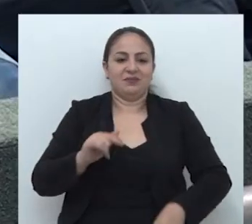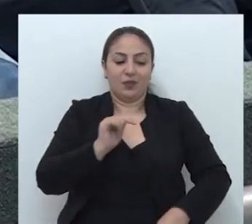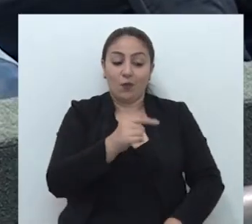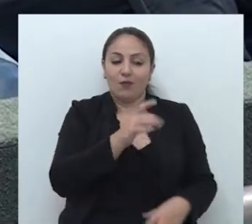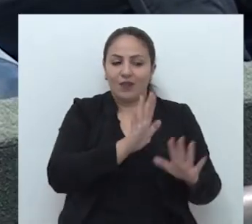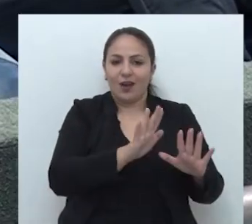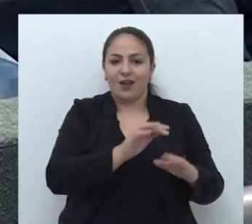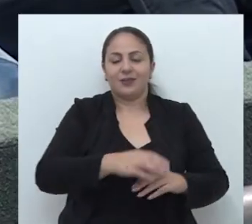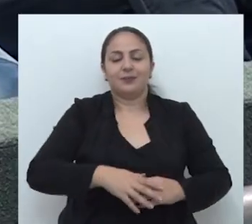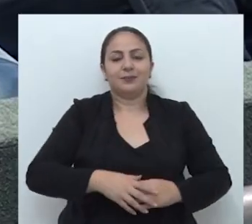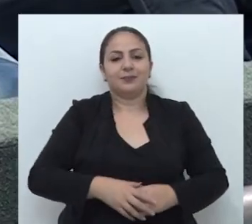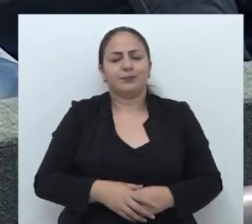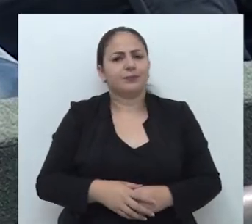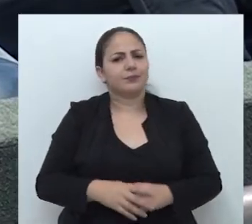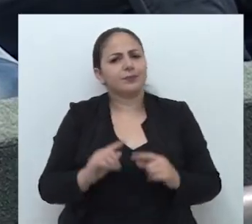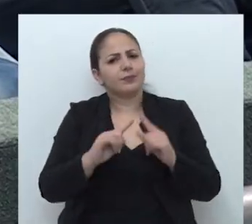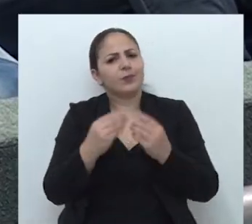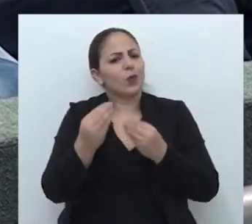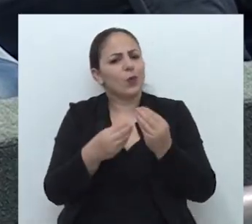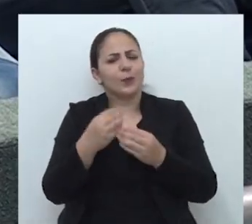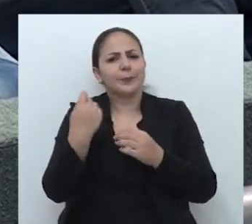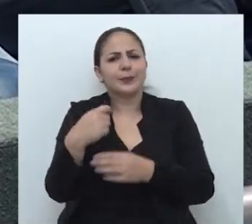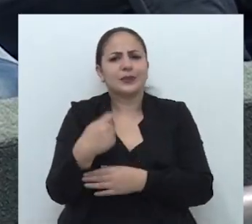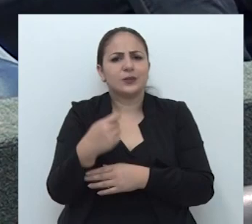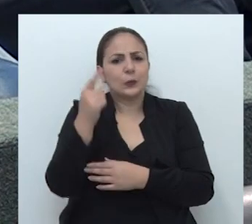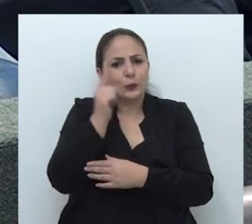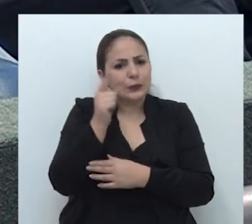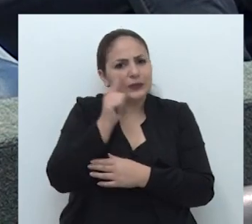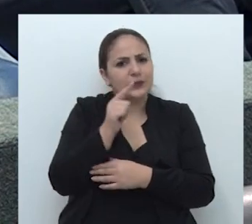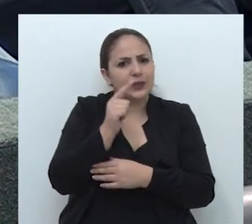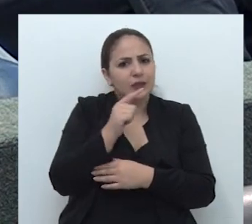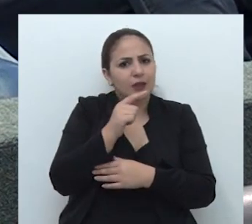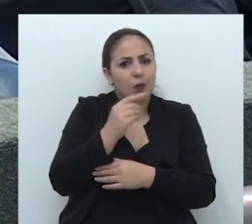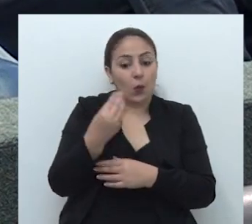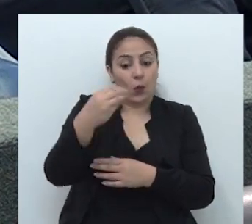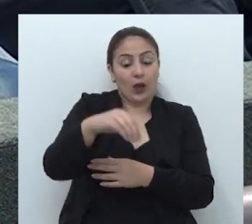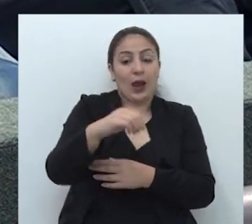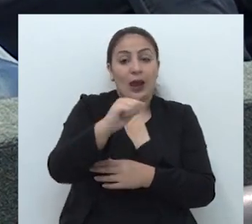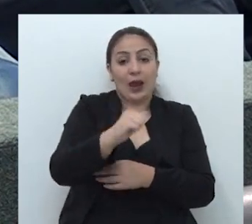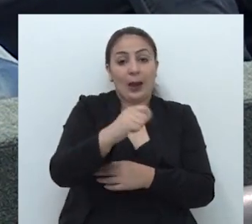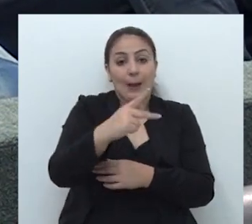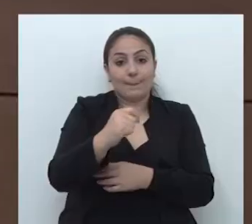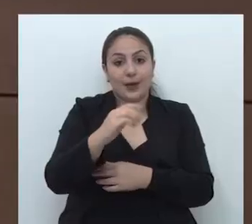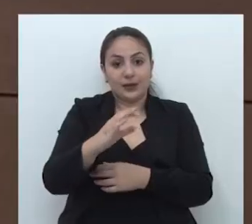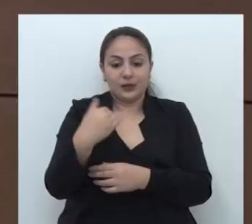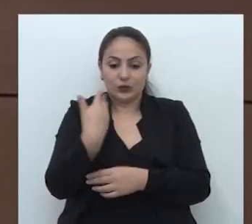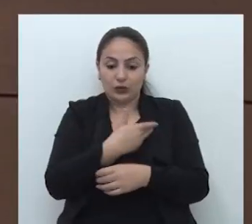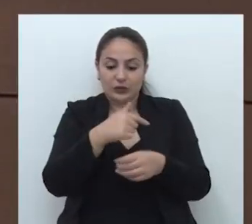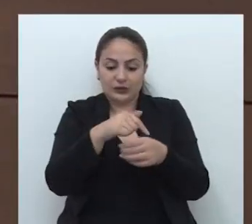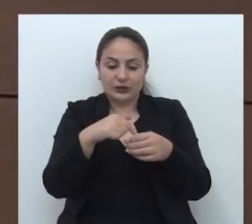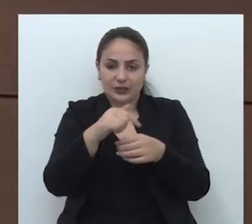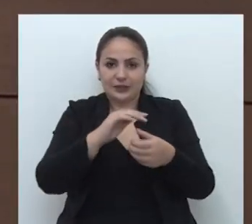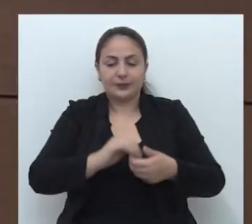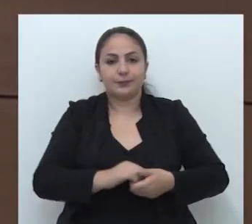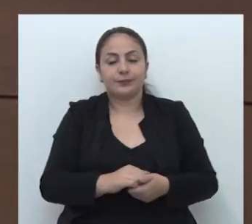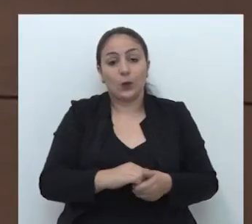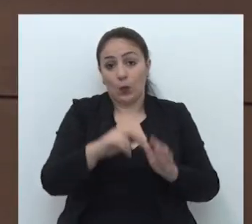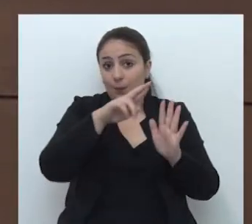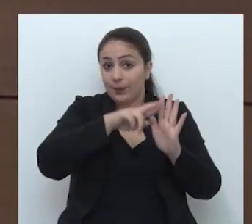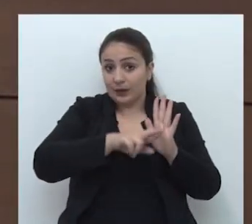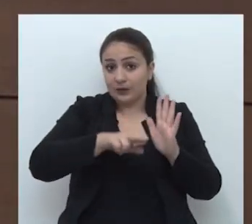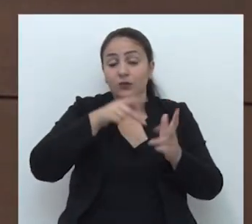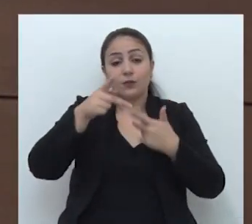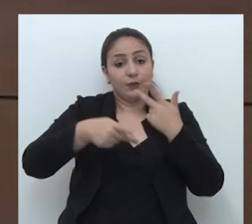Mas, afinal de contas, o que precisa para a implementação de uma APAC em nossa cidade? O procurador